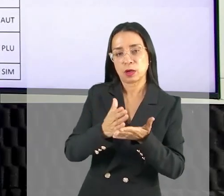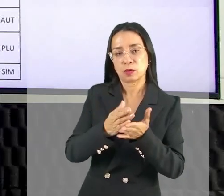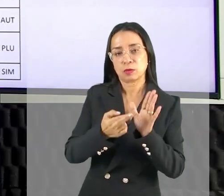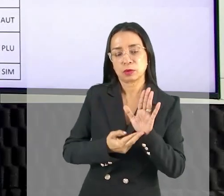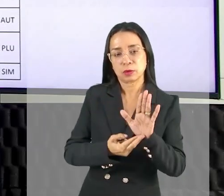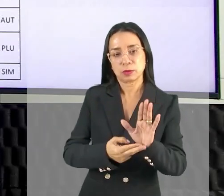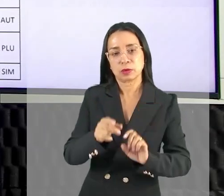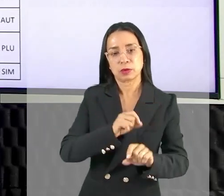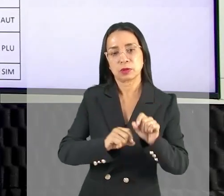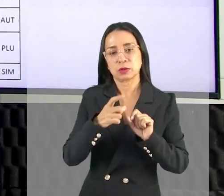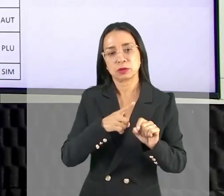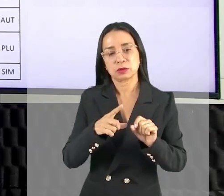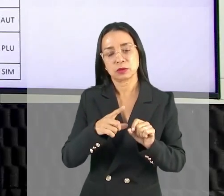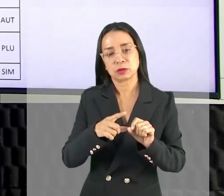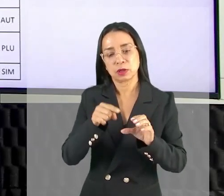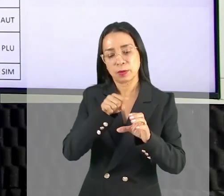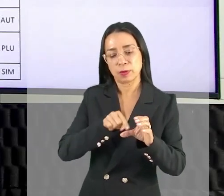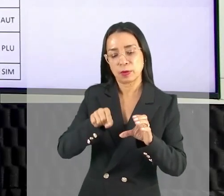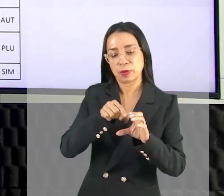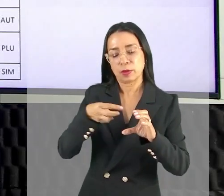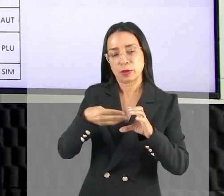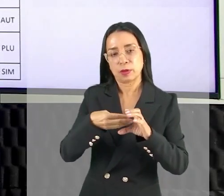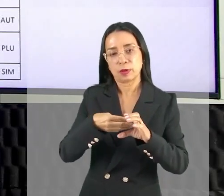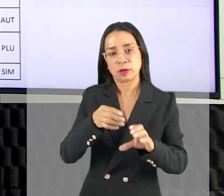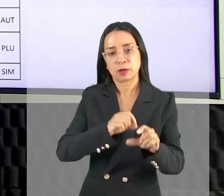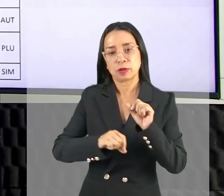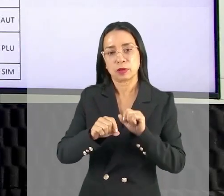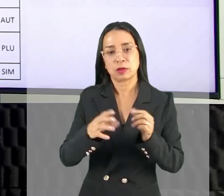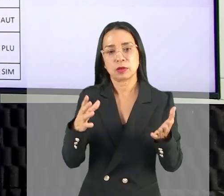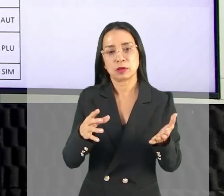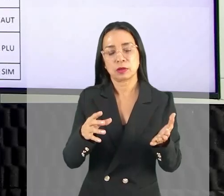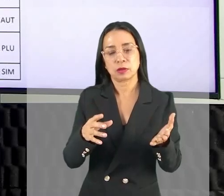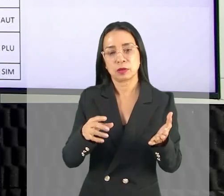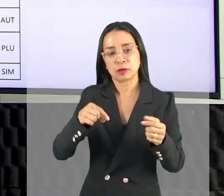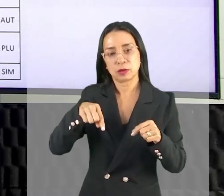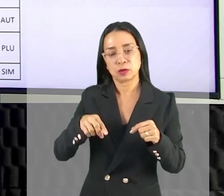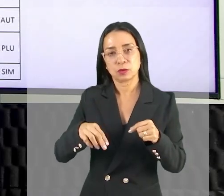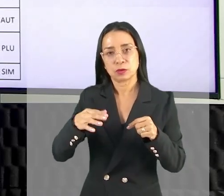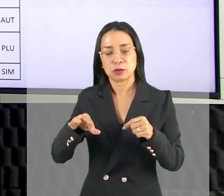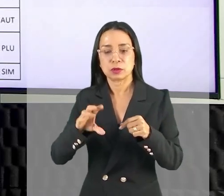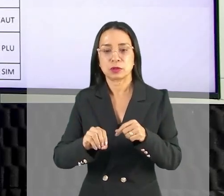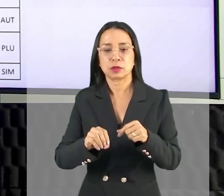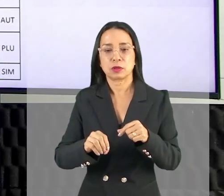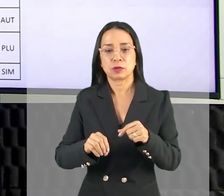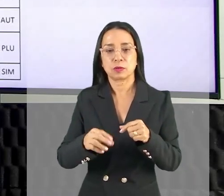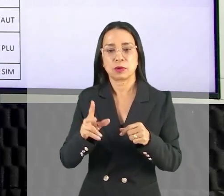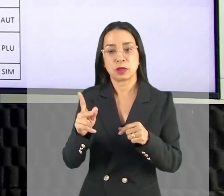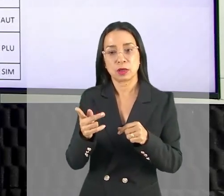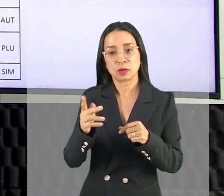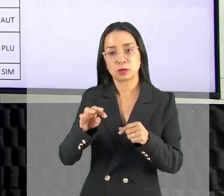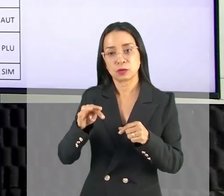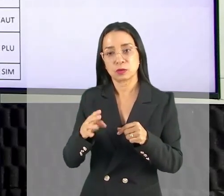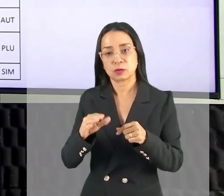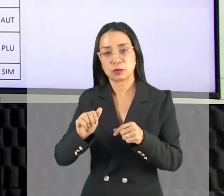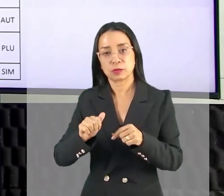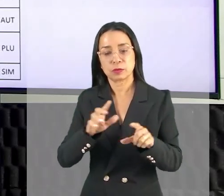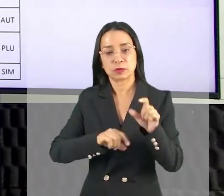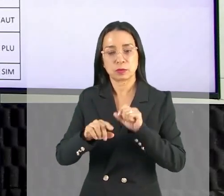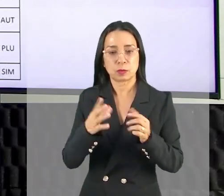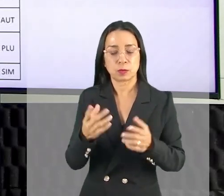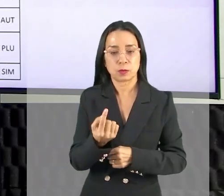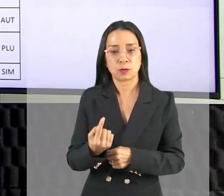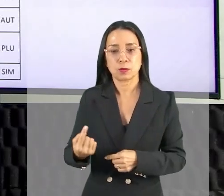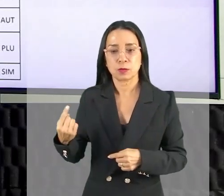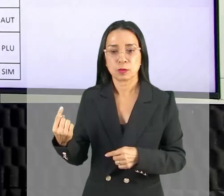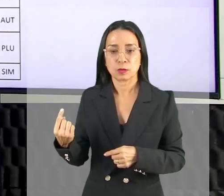parede celular, a nutrição é autotrófica e heterotrófica também, alguns de um jeito, outros